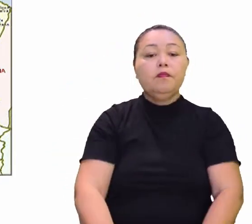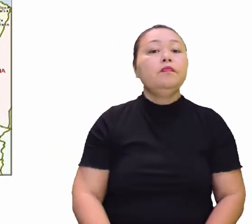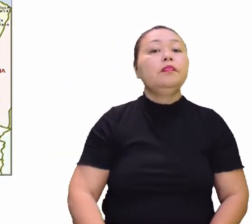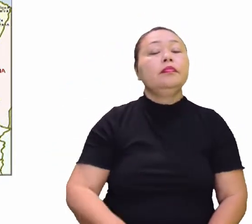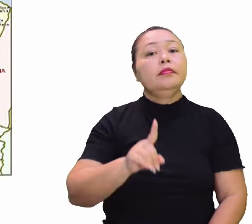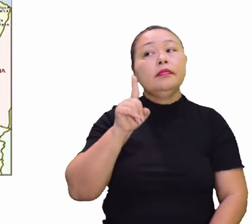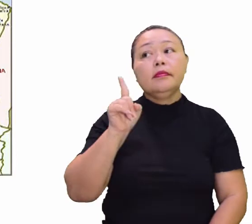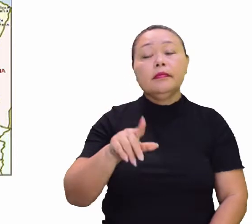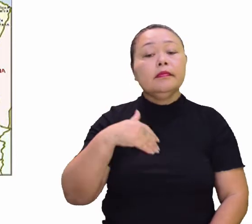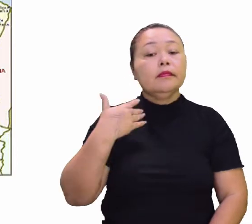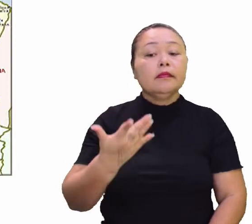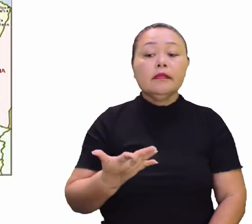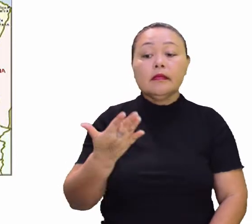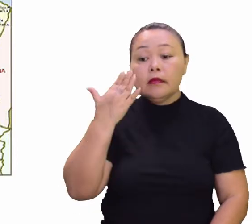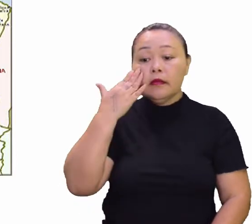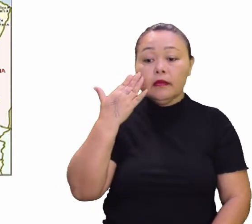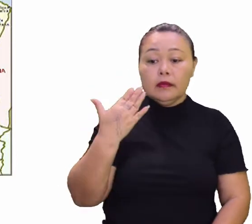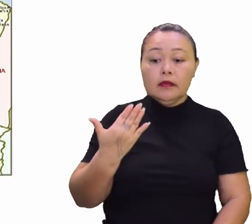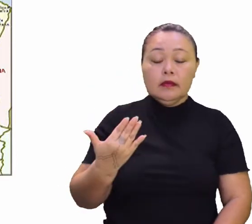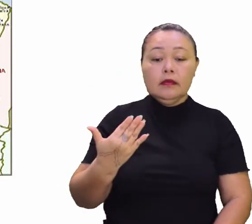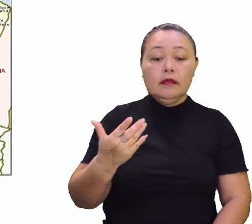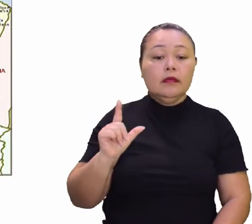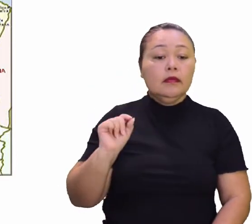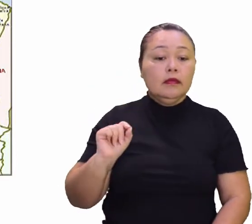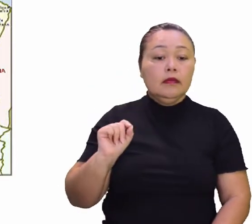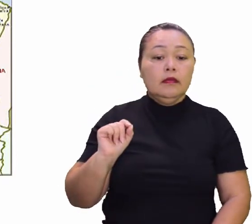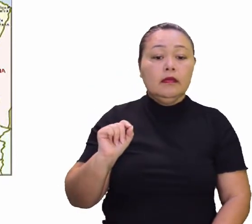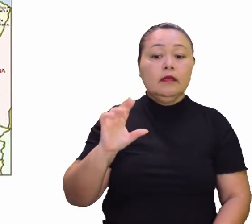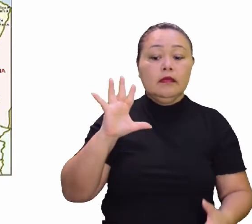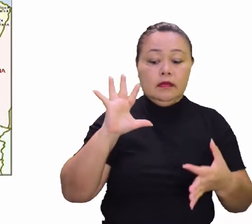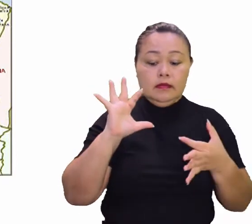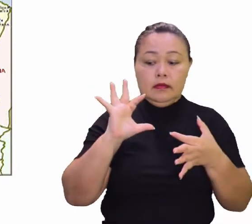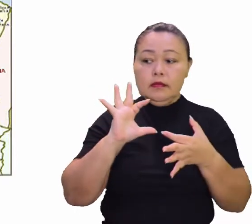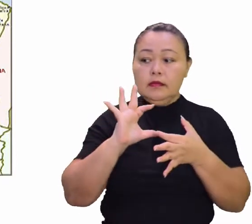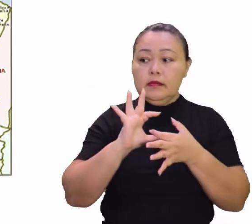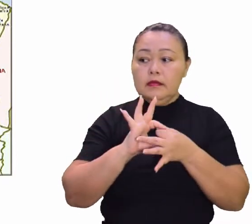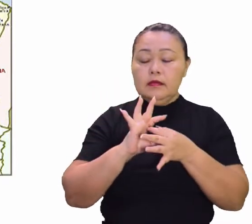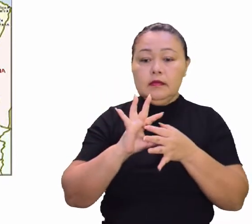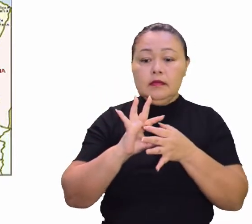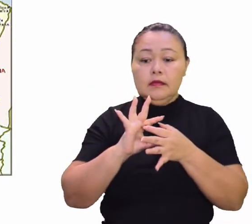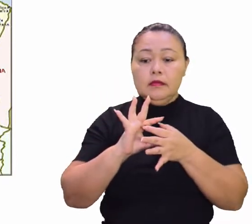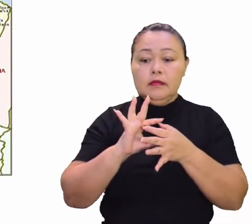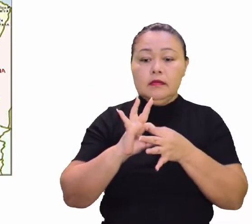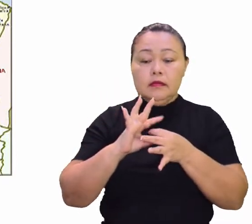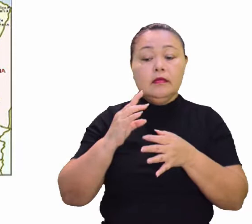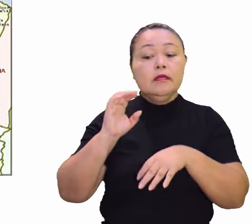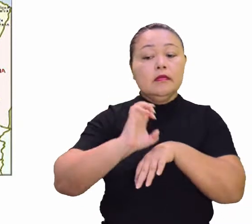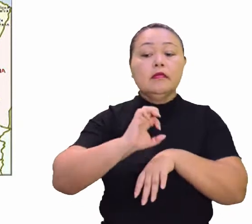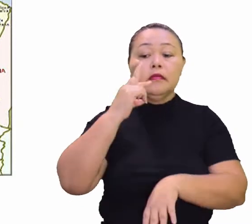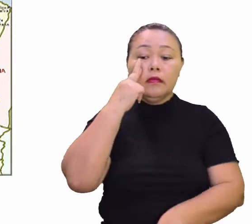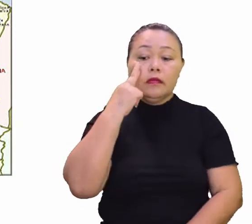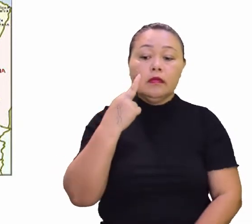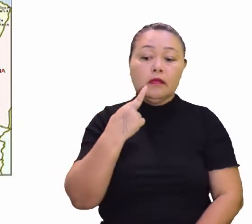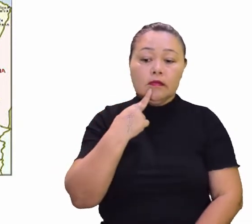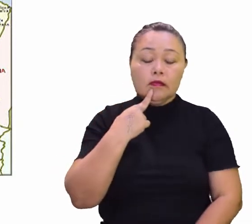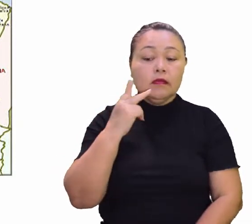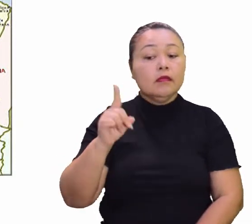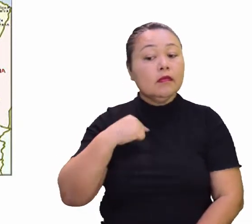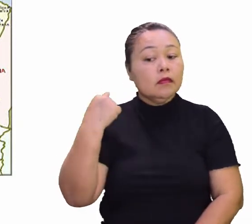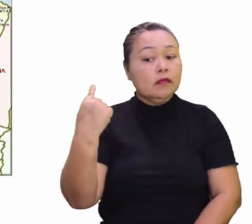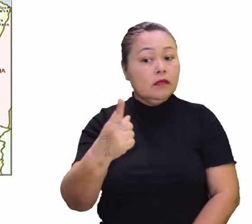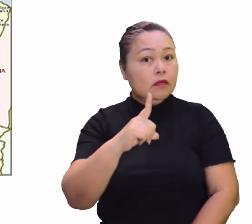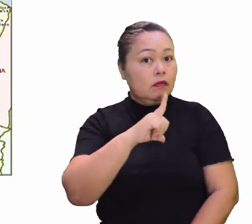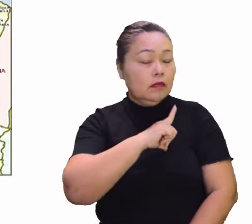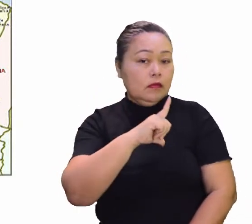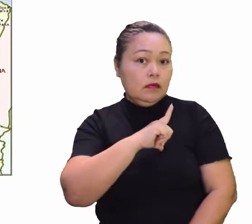Então, a gente pode ver que no contexto de Rondônia, nós